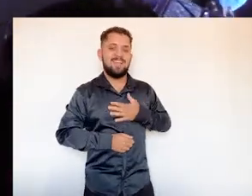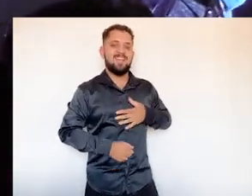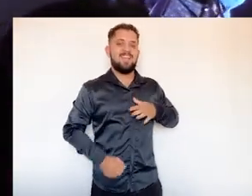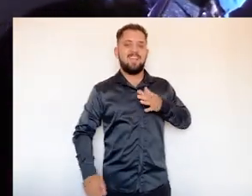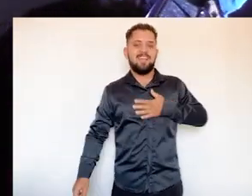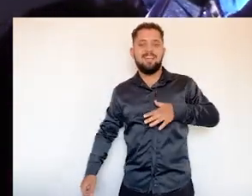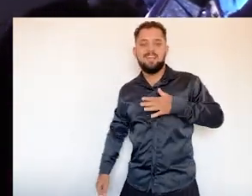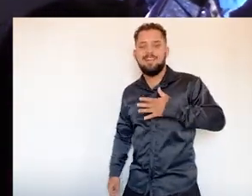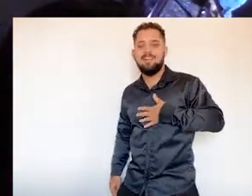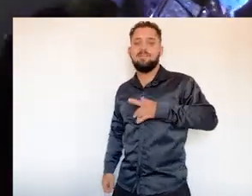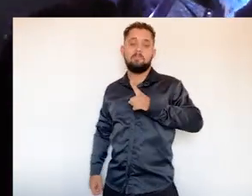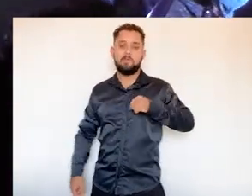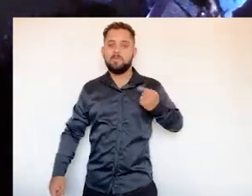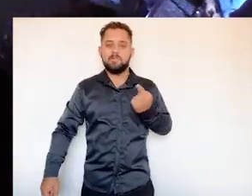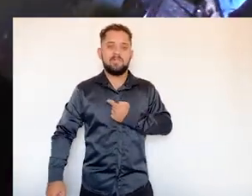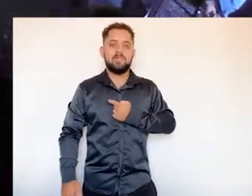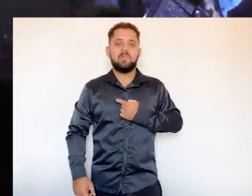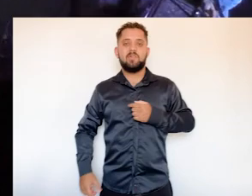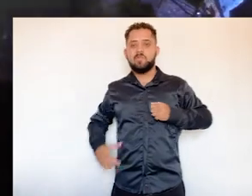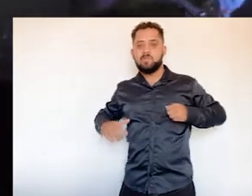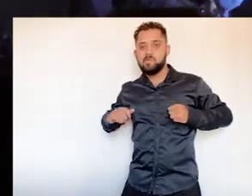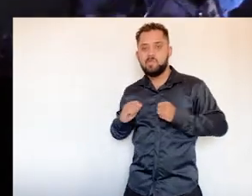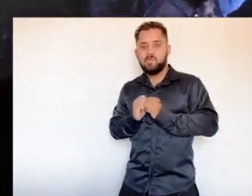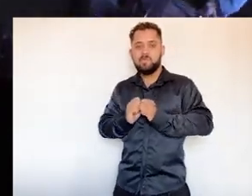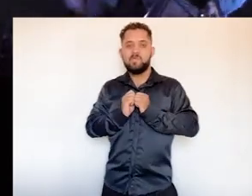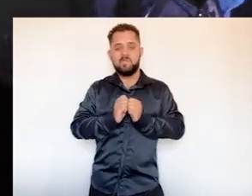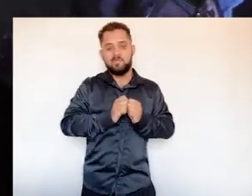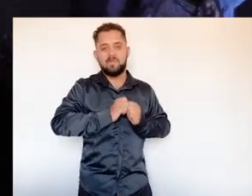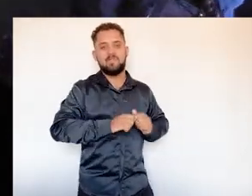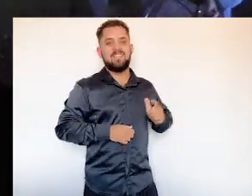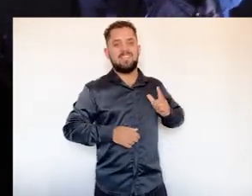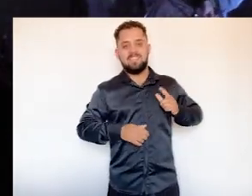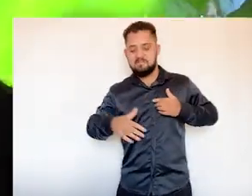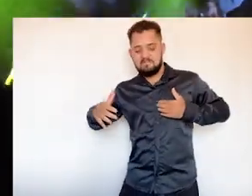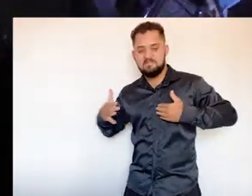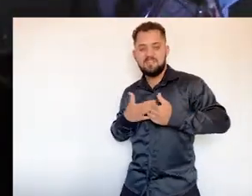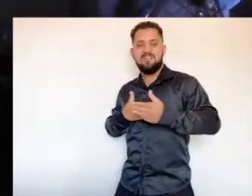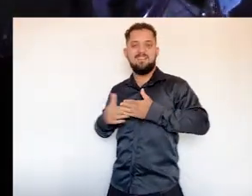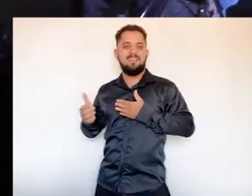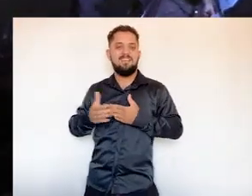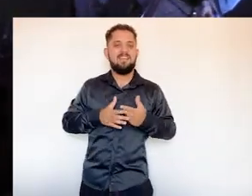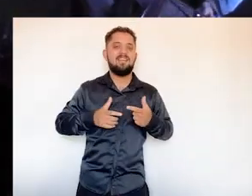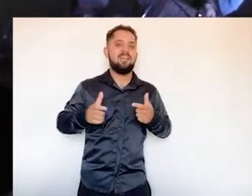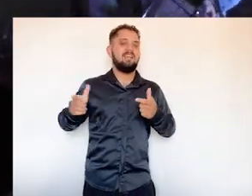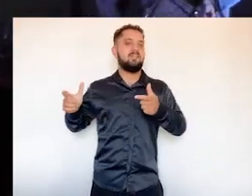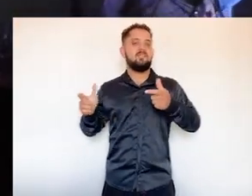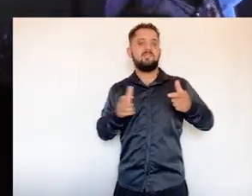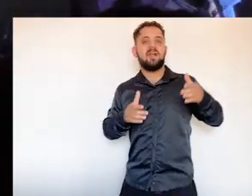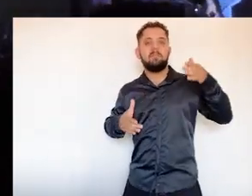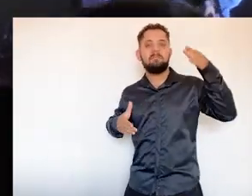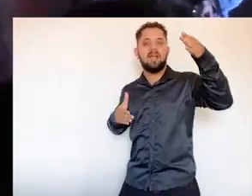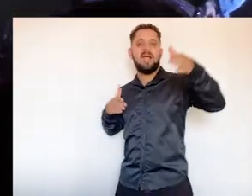vou voltar quando tudo terminar?